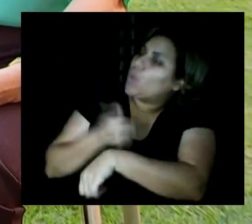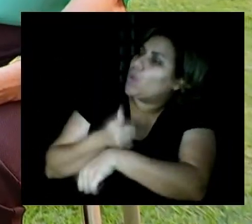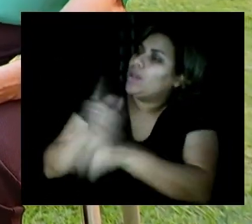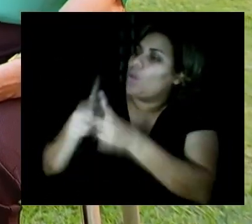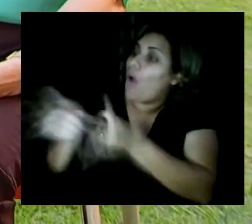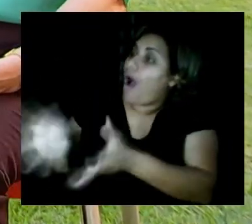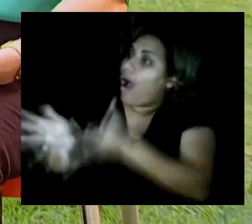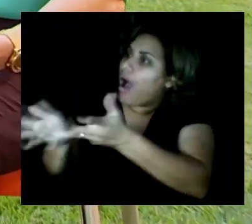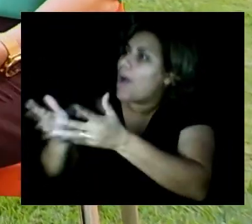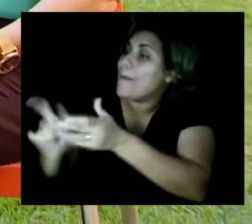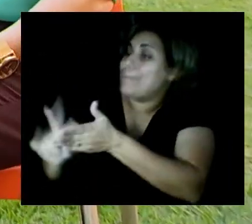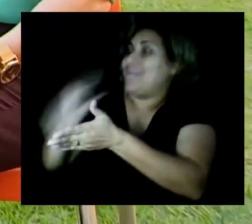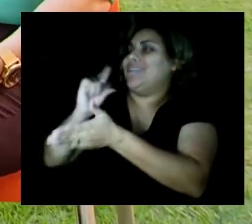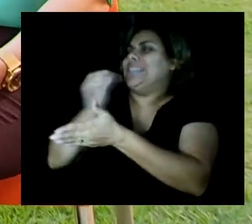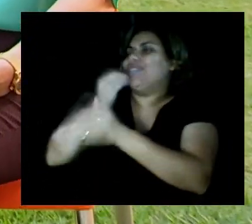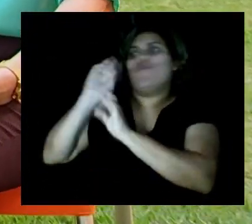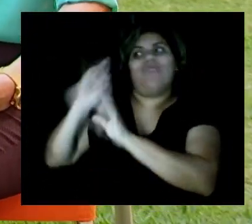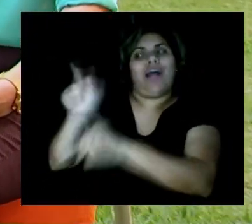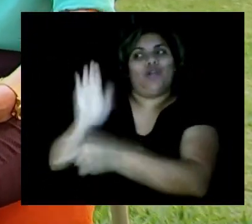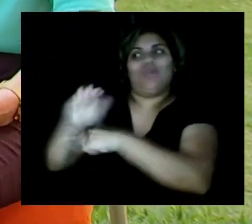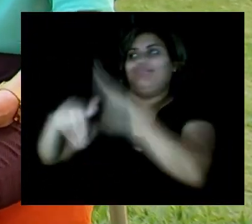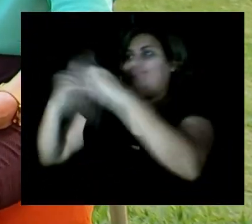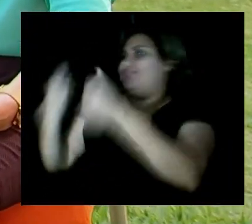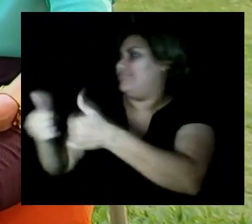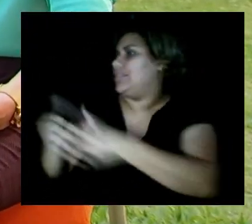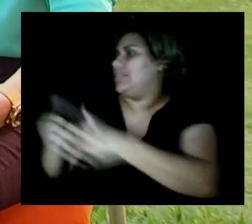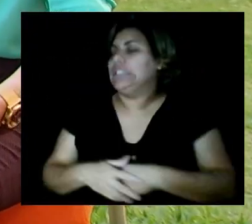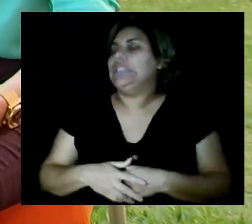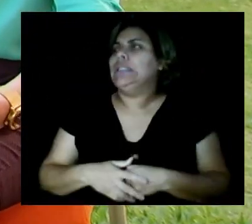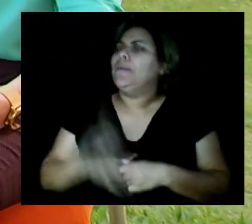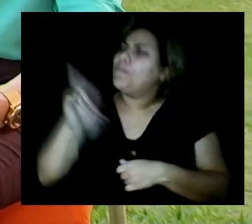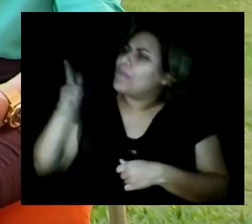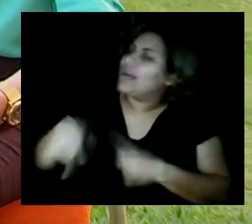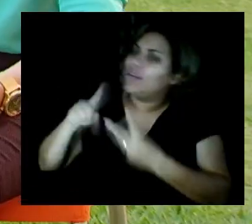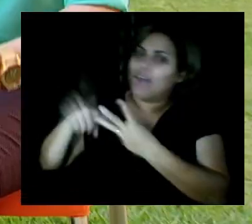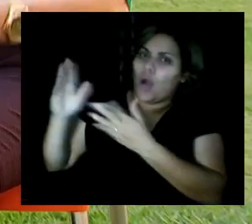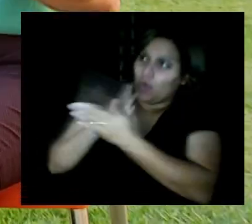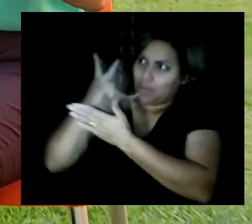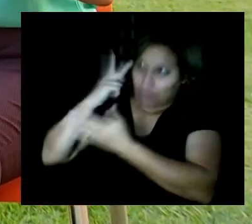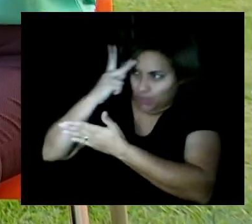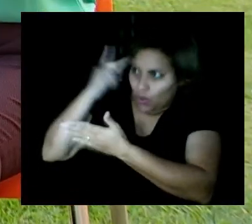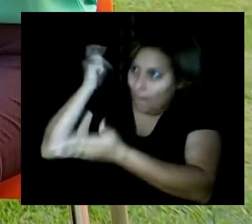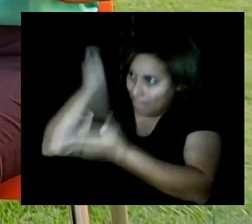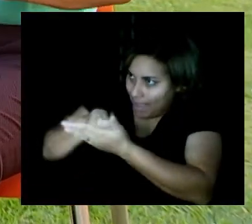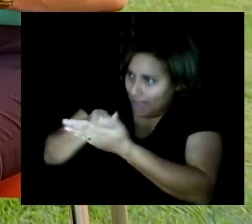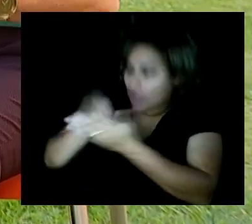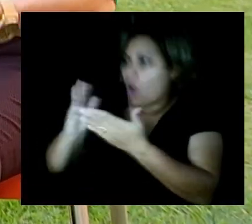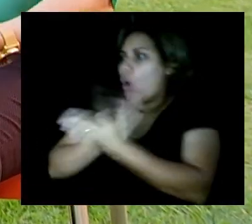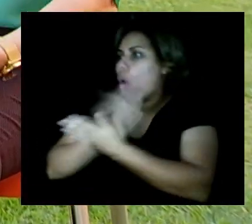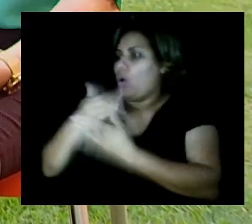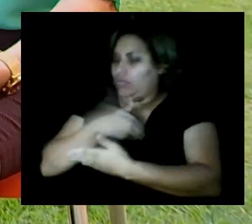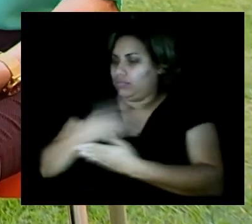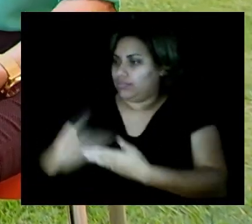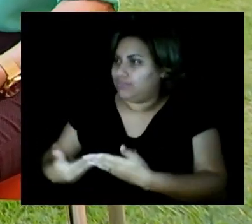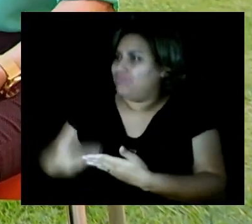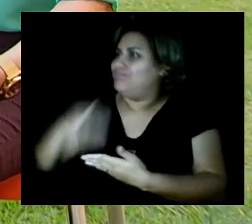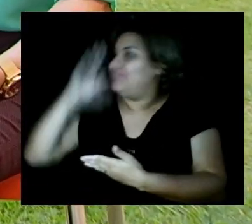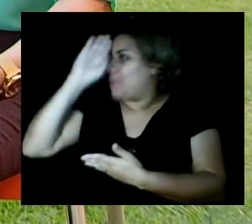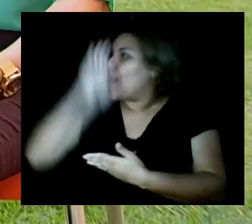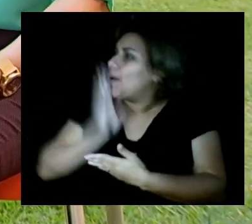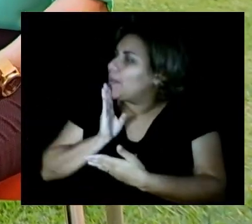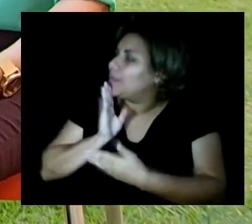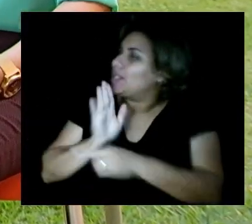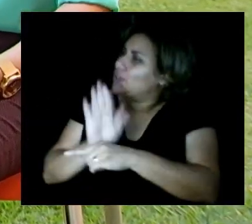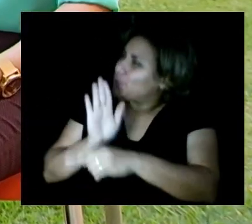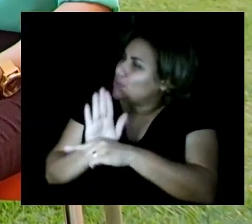Faz toda a diferença. Aqui vocês têm também pessoas pagantes ou só serviço público? Porque às vezes quem está assistindo também tem a dificuldade,